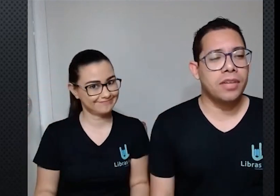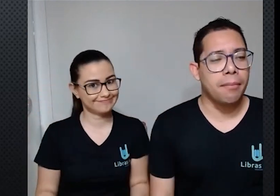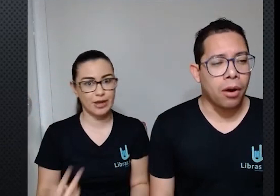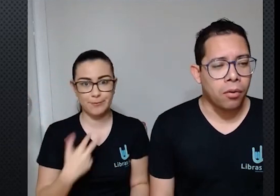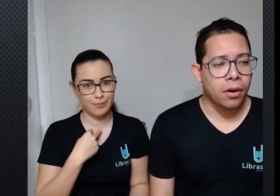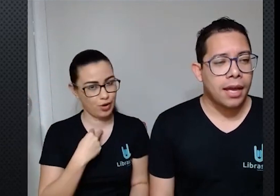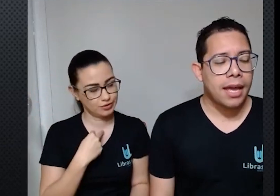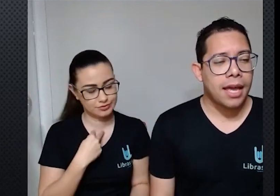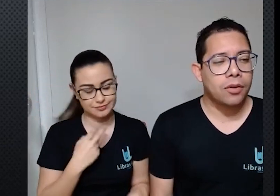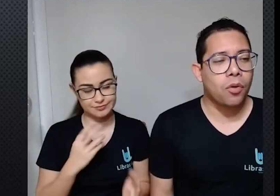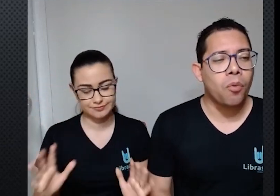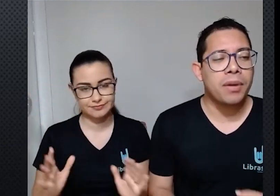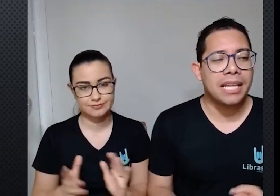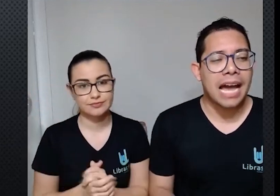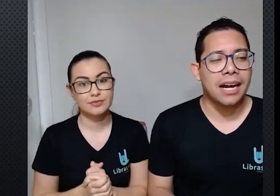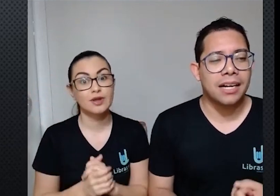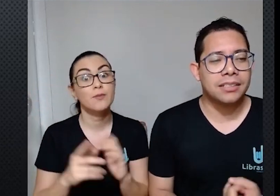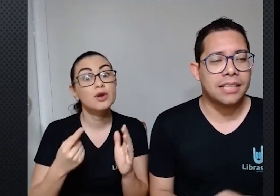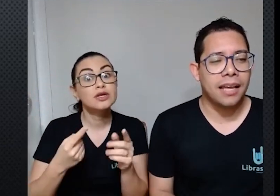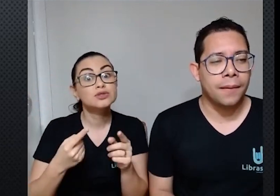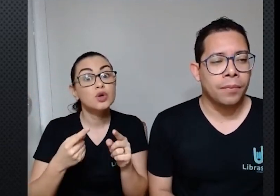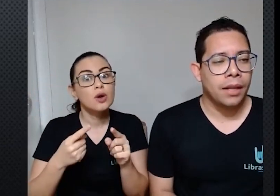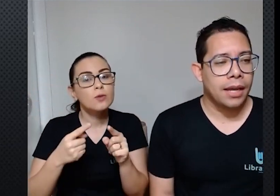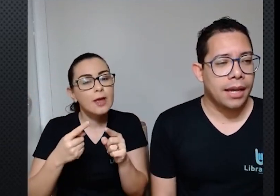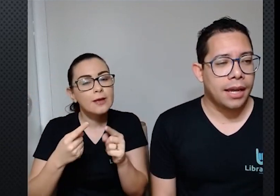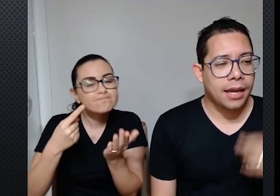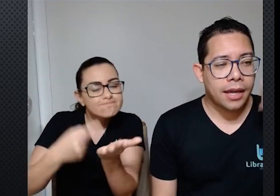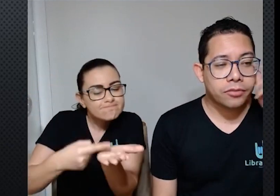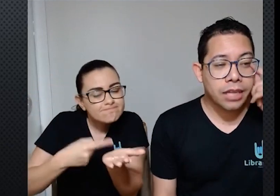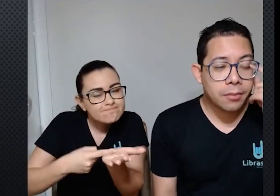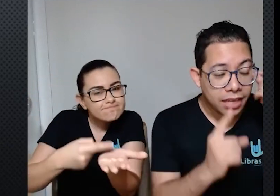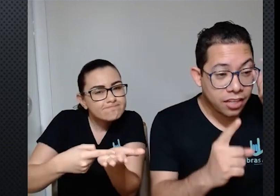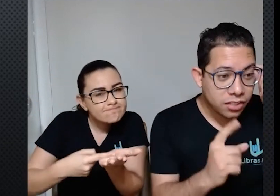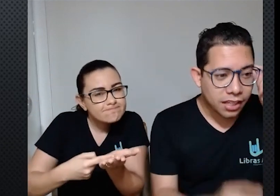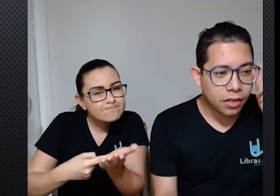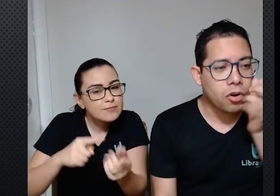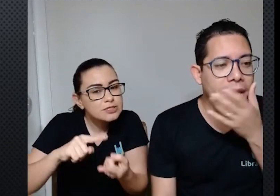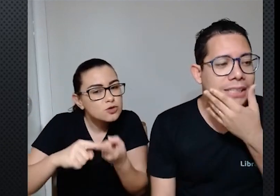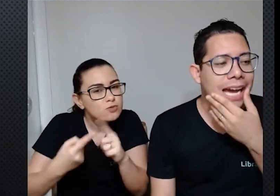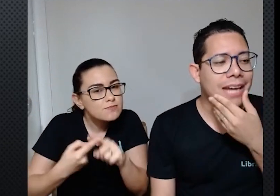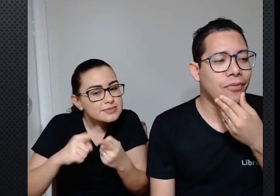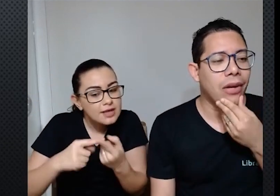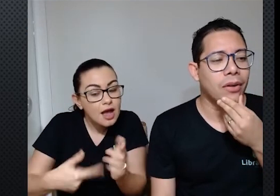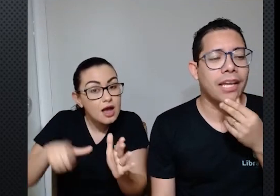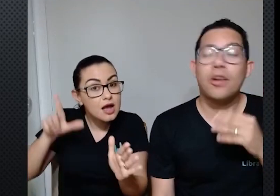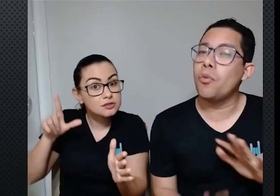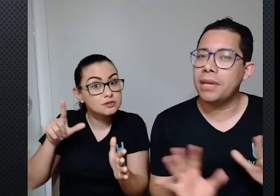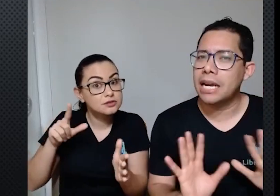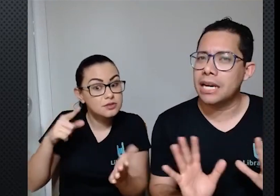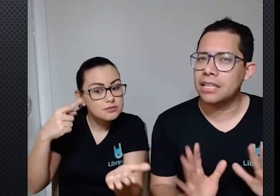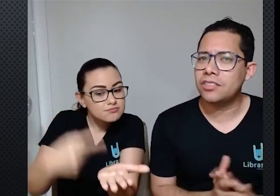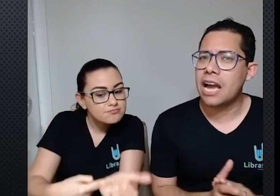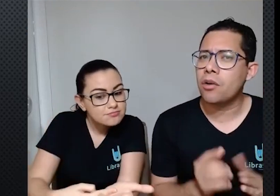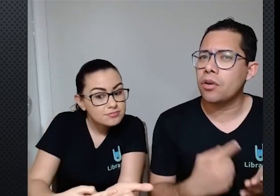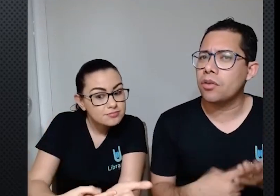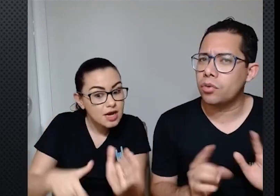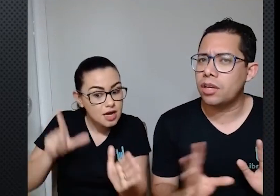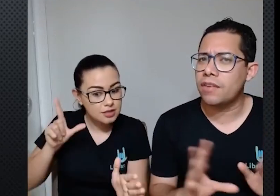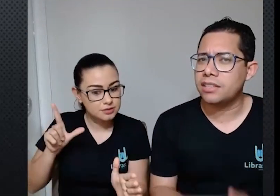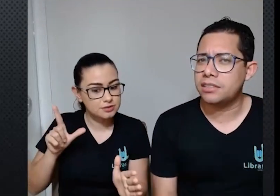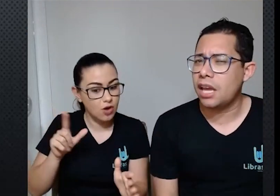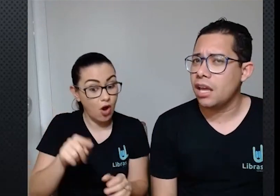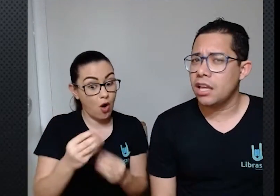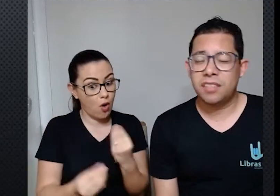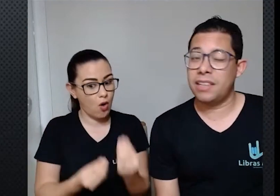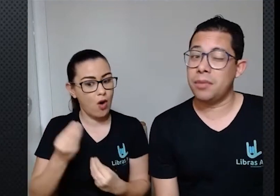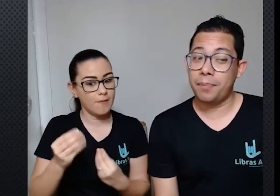por isso que é bom combinar antes, né? Não lembro quem disse aqui no comentário que falou, né? Que combina antes já o que